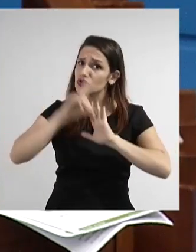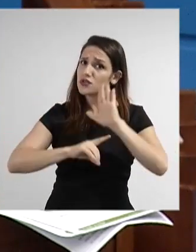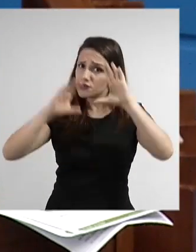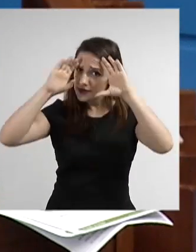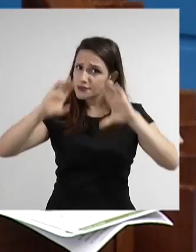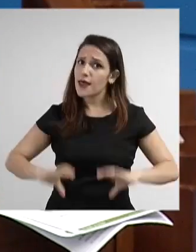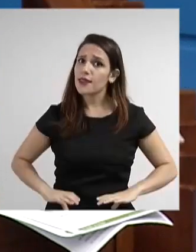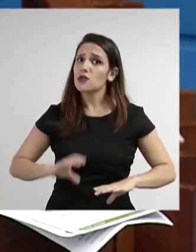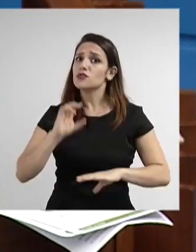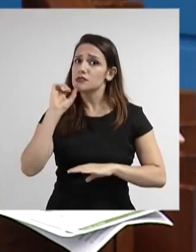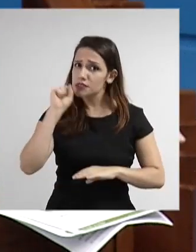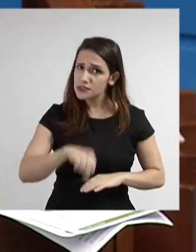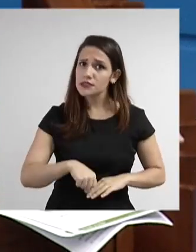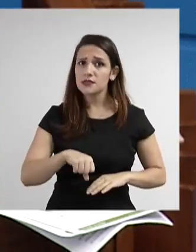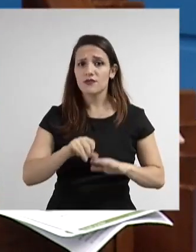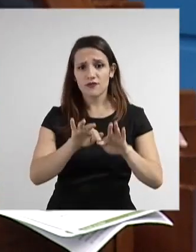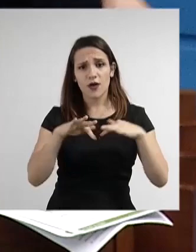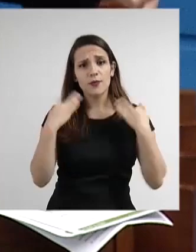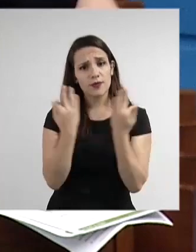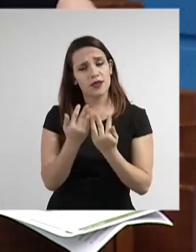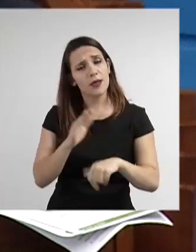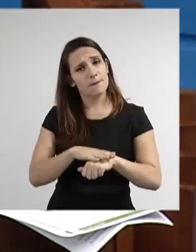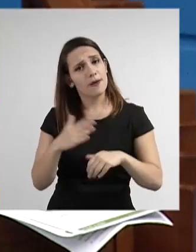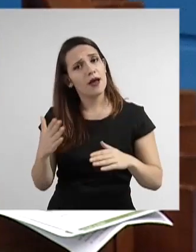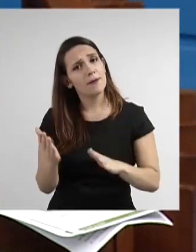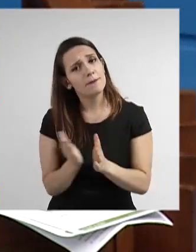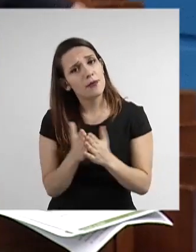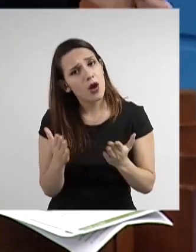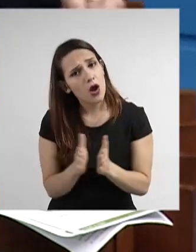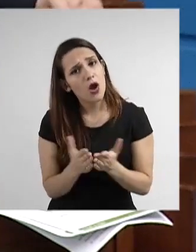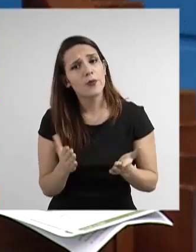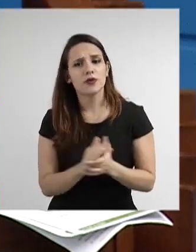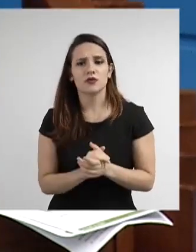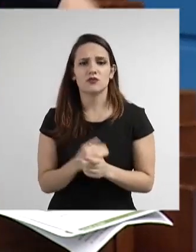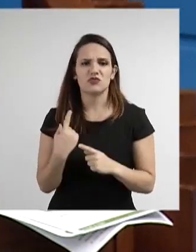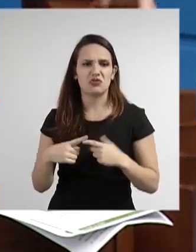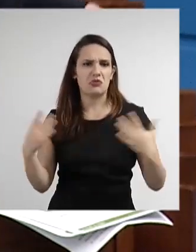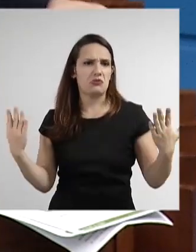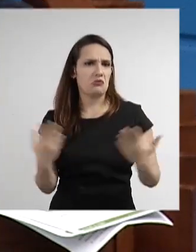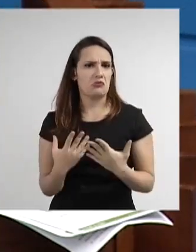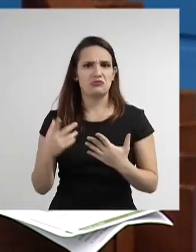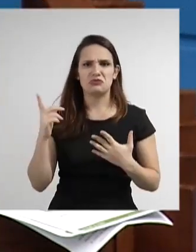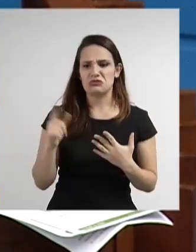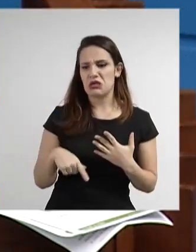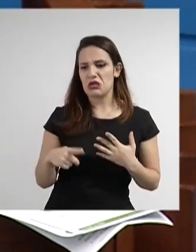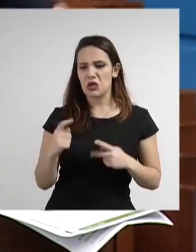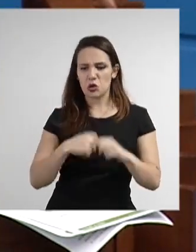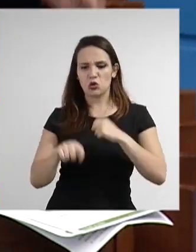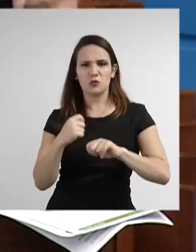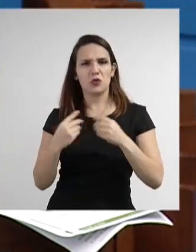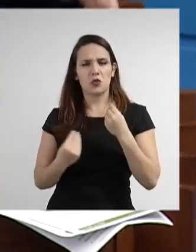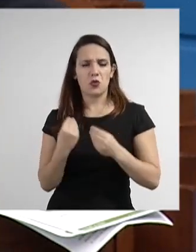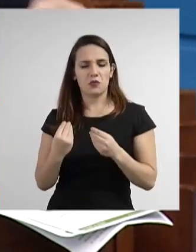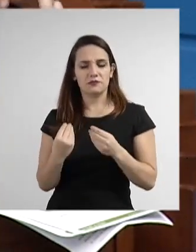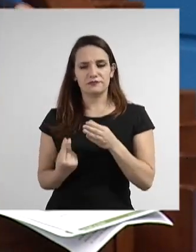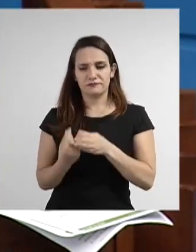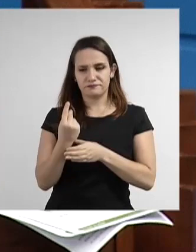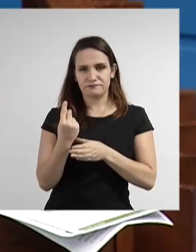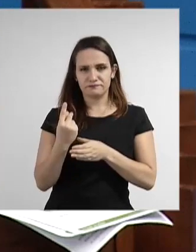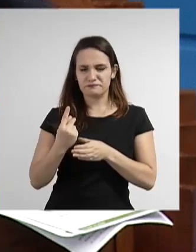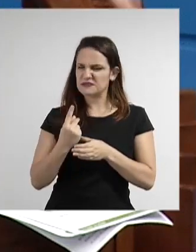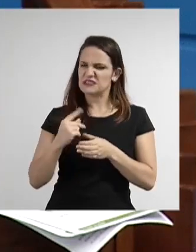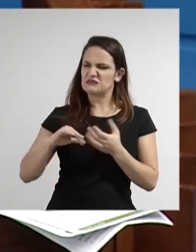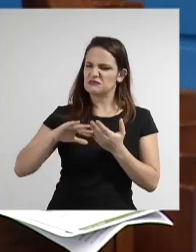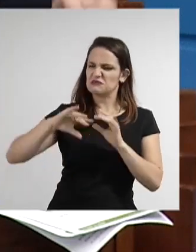cidadania das famílias mais pobres. Nós vivemos num modelo econômico excludente, num modelo econômico